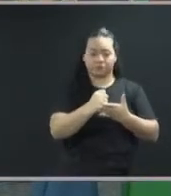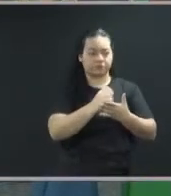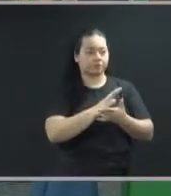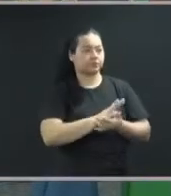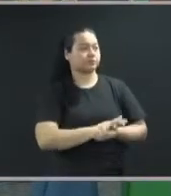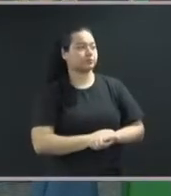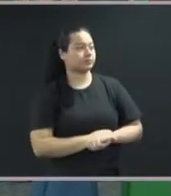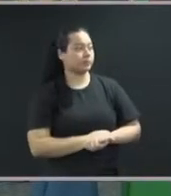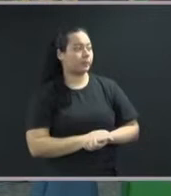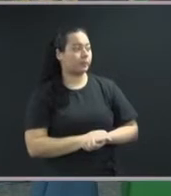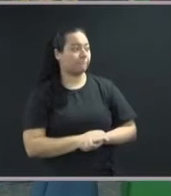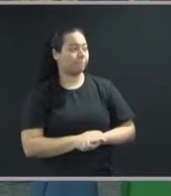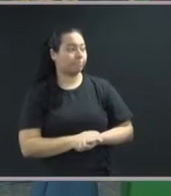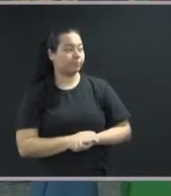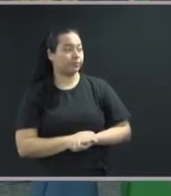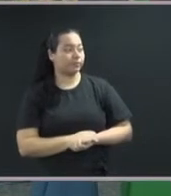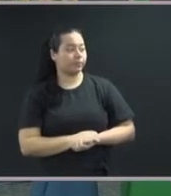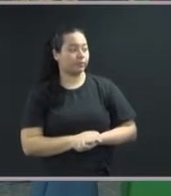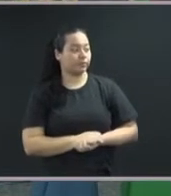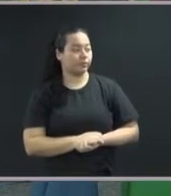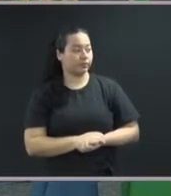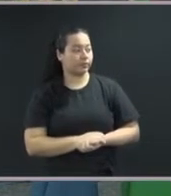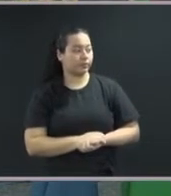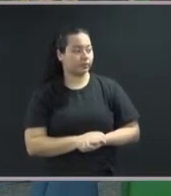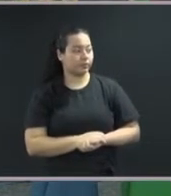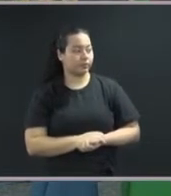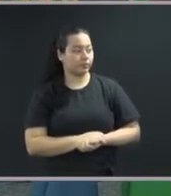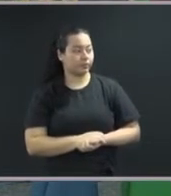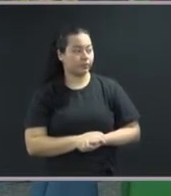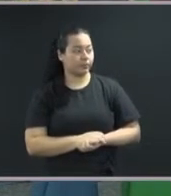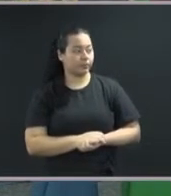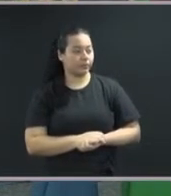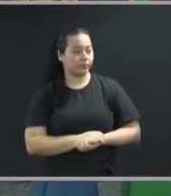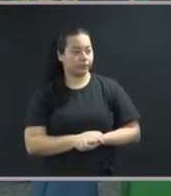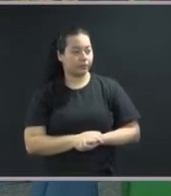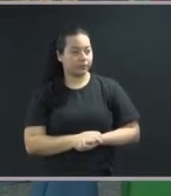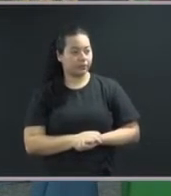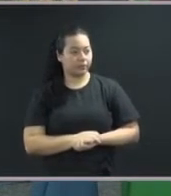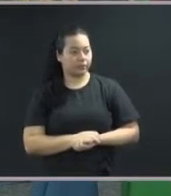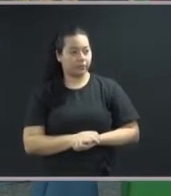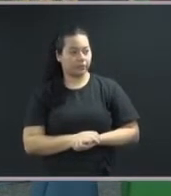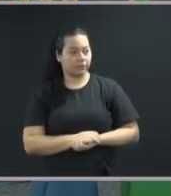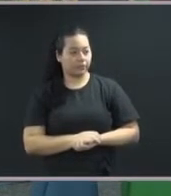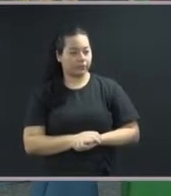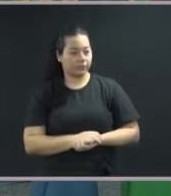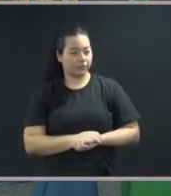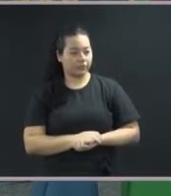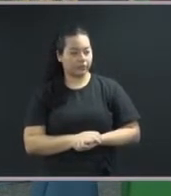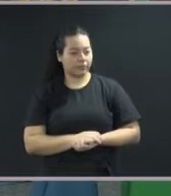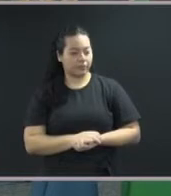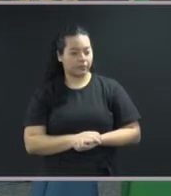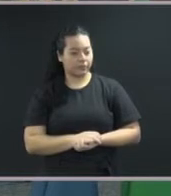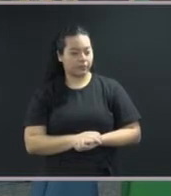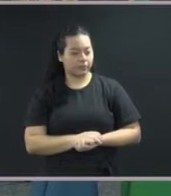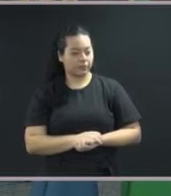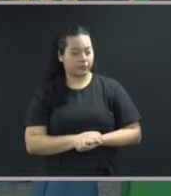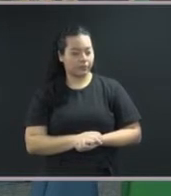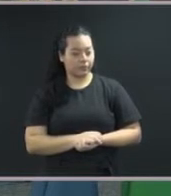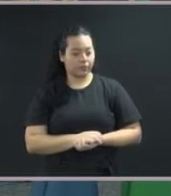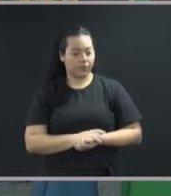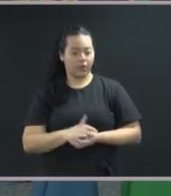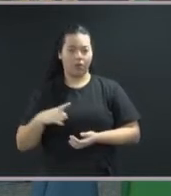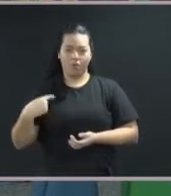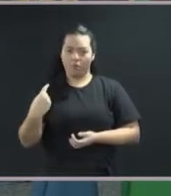quem faz a obra missionária: abre as portas para socorrer aqueles que servem a obra de